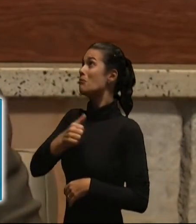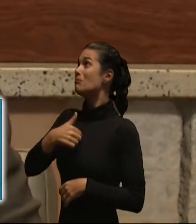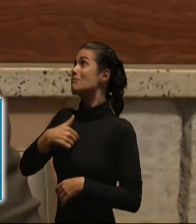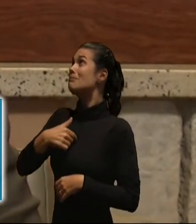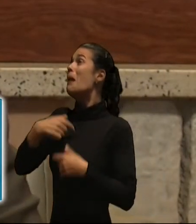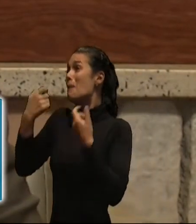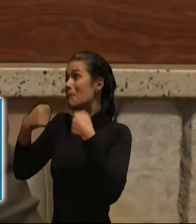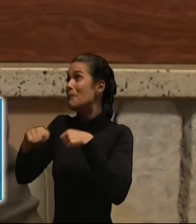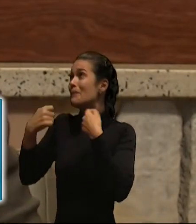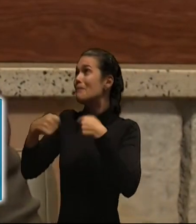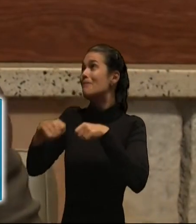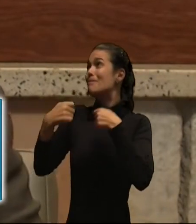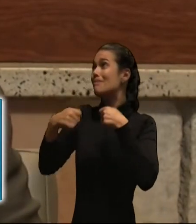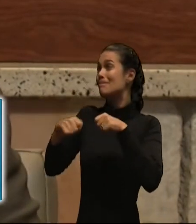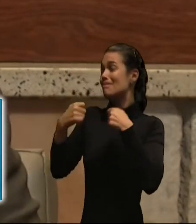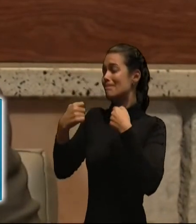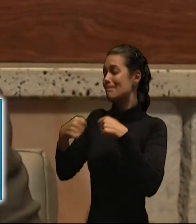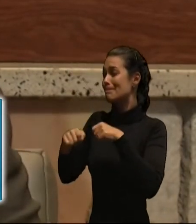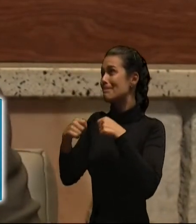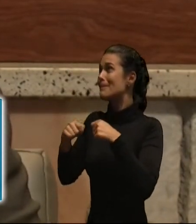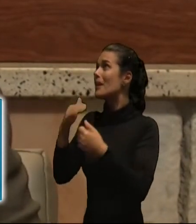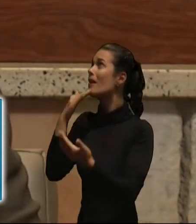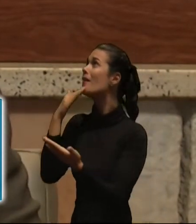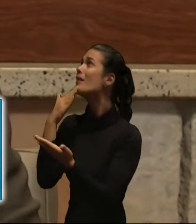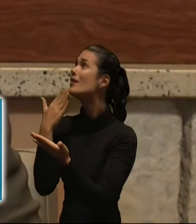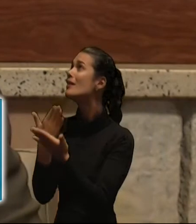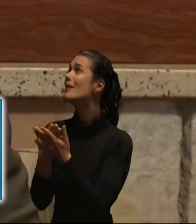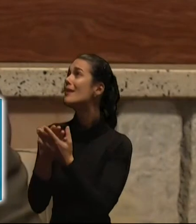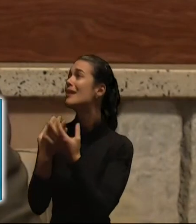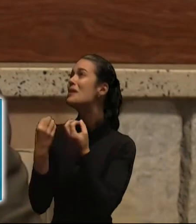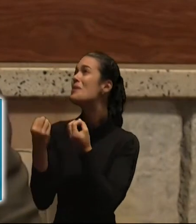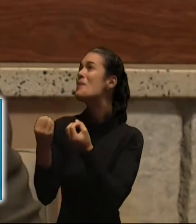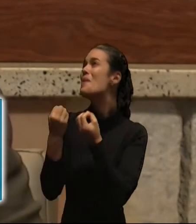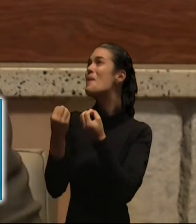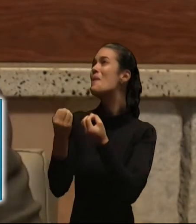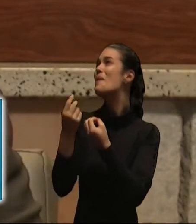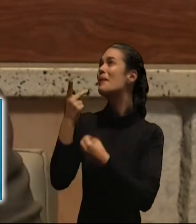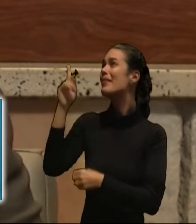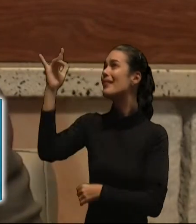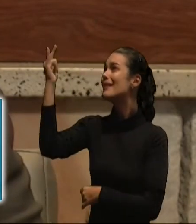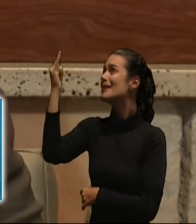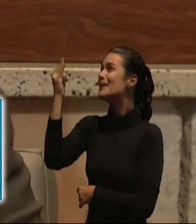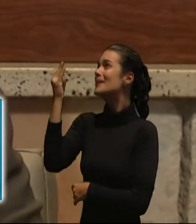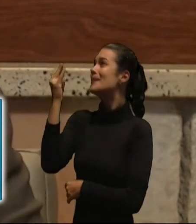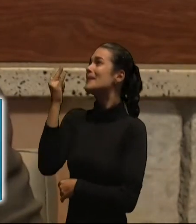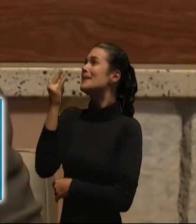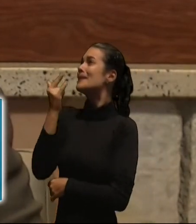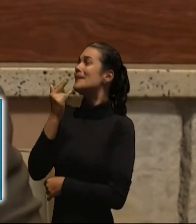senti.